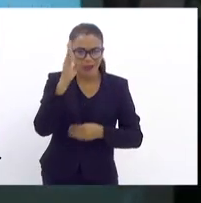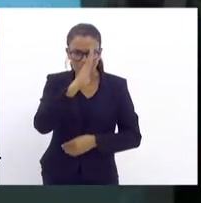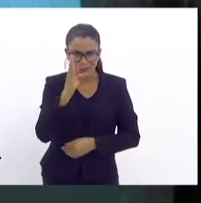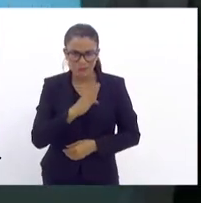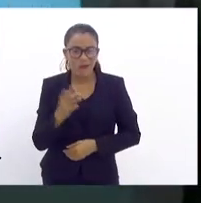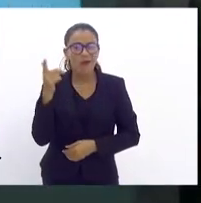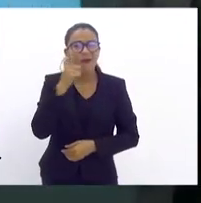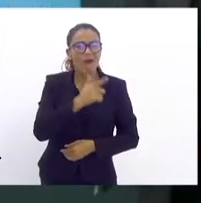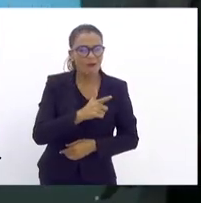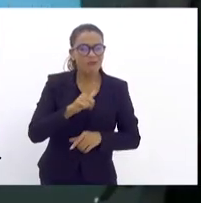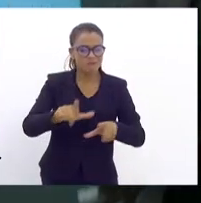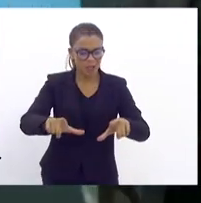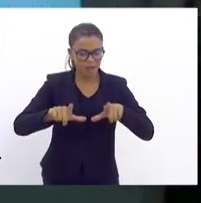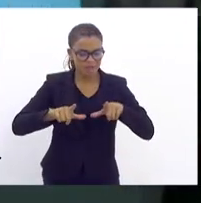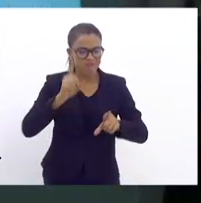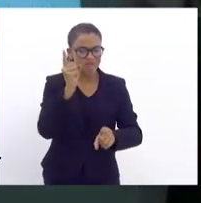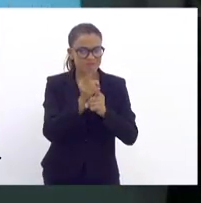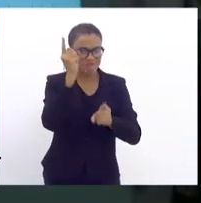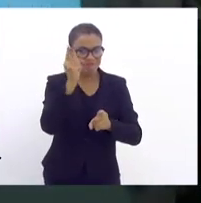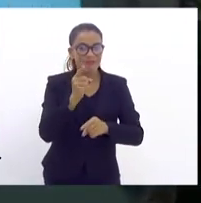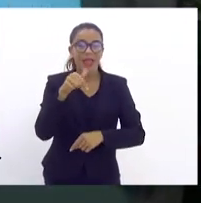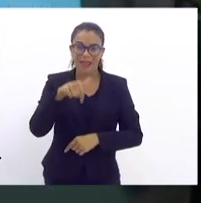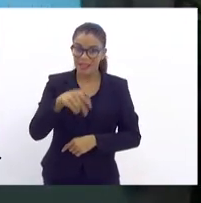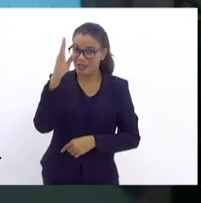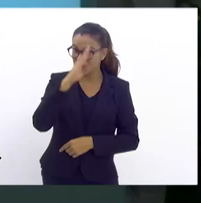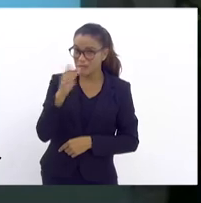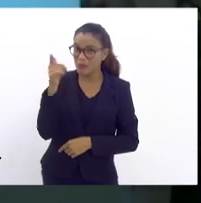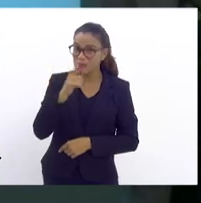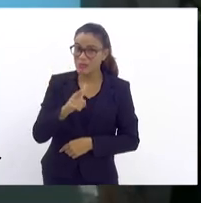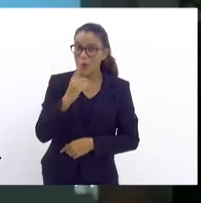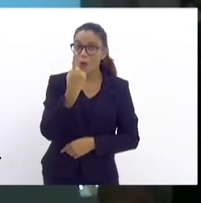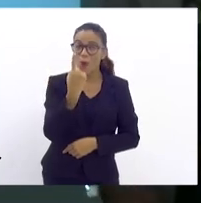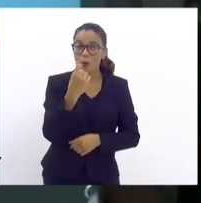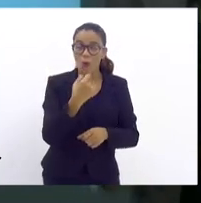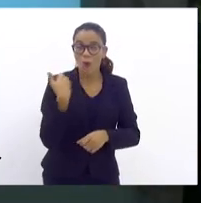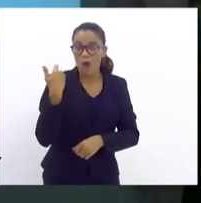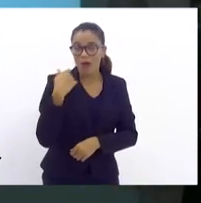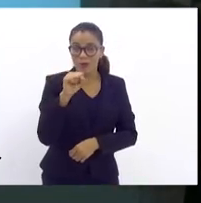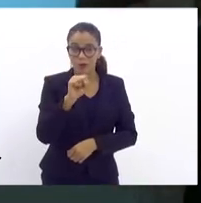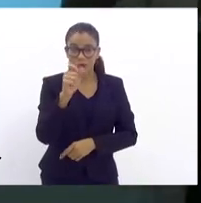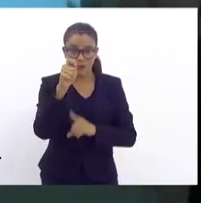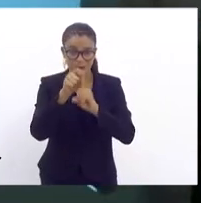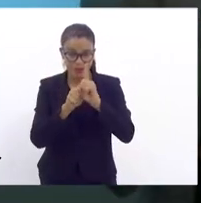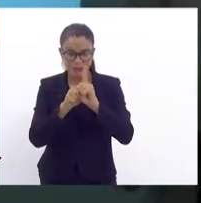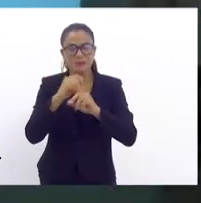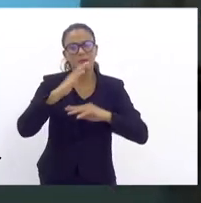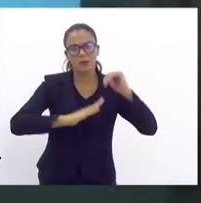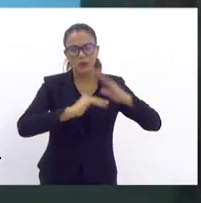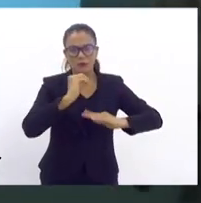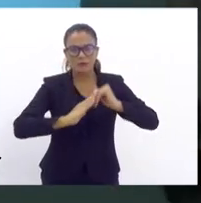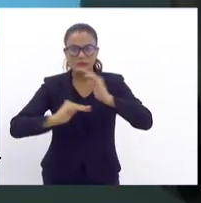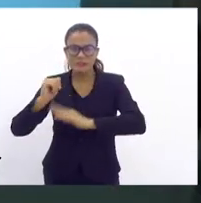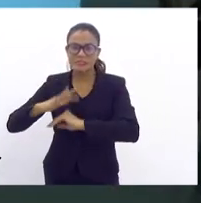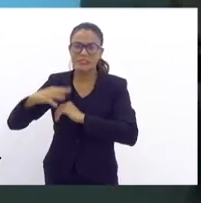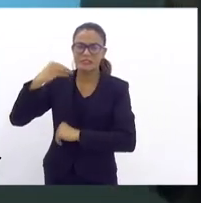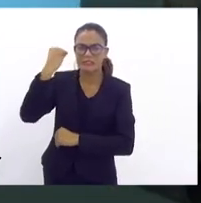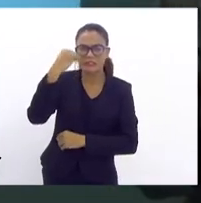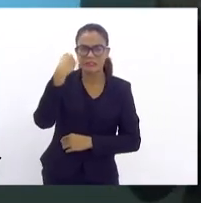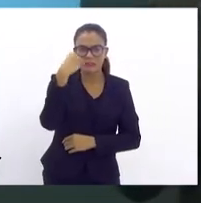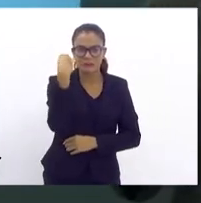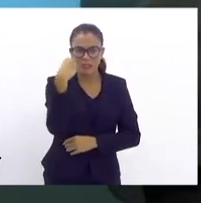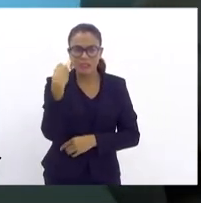a gente consegue fazer um diagnóstico hoje nós Já conseguimos a partir de um ano e oito meses né profissionais que tem ali toda uma experiência